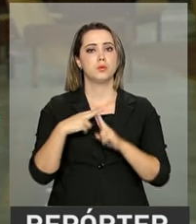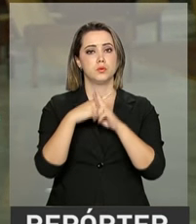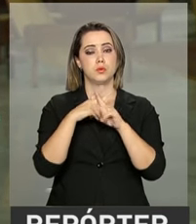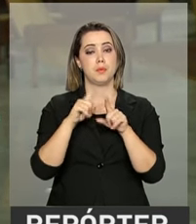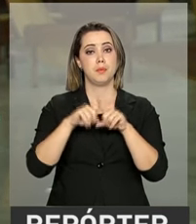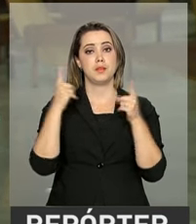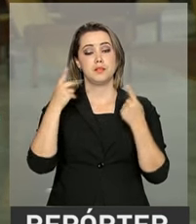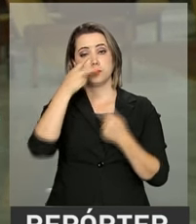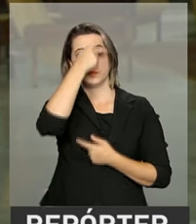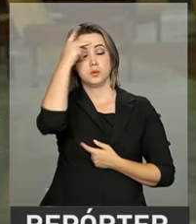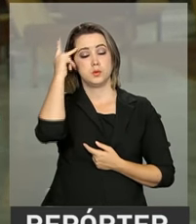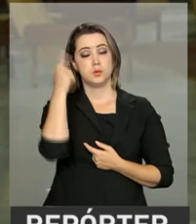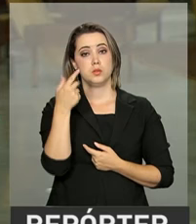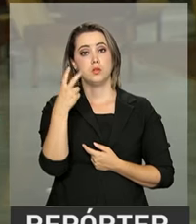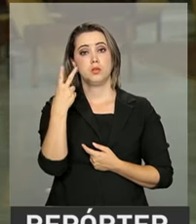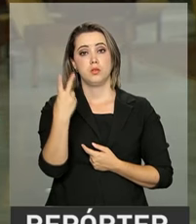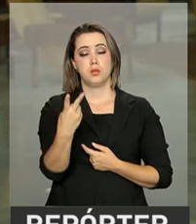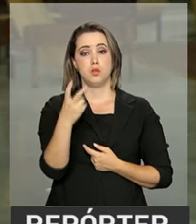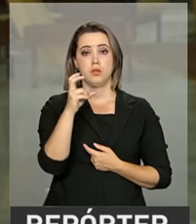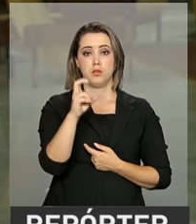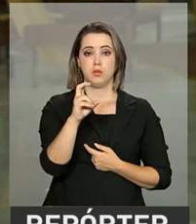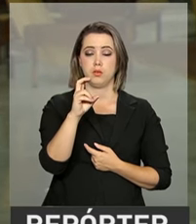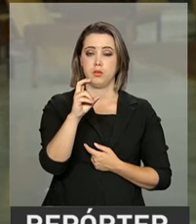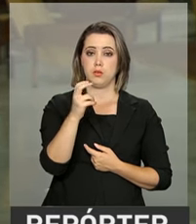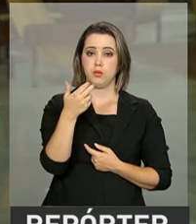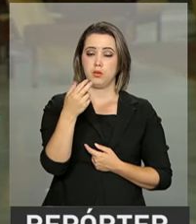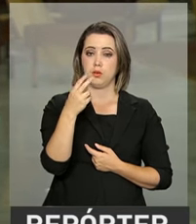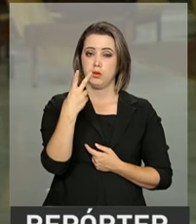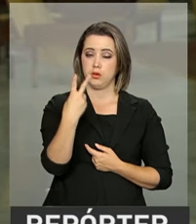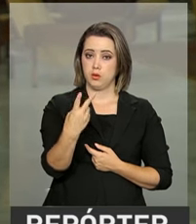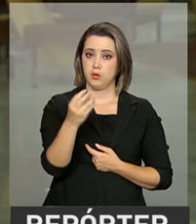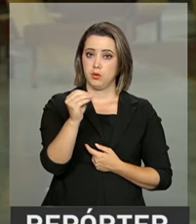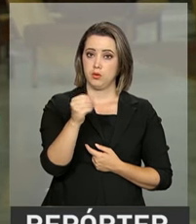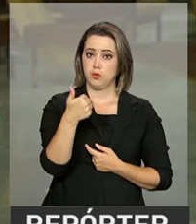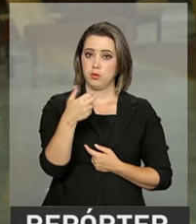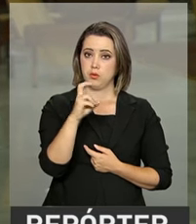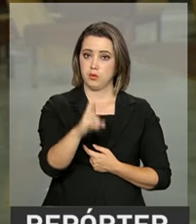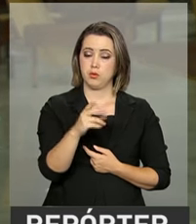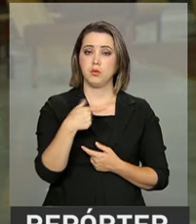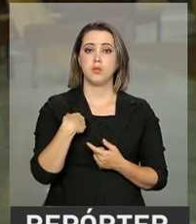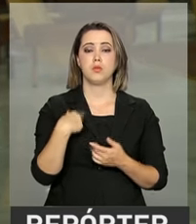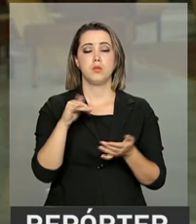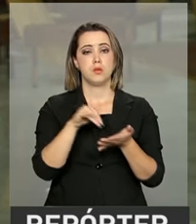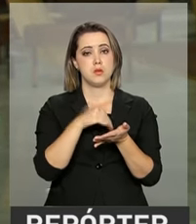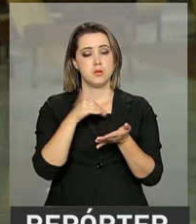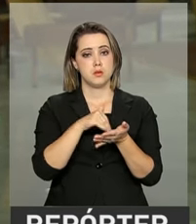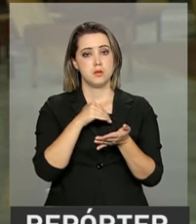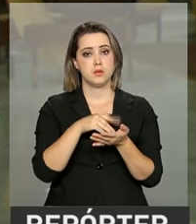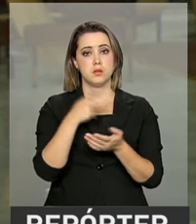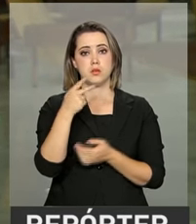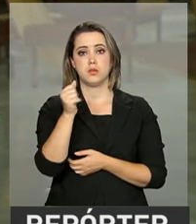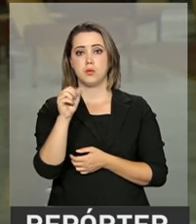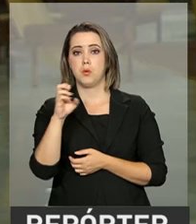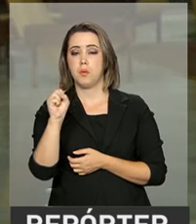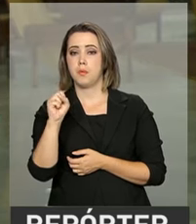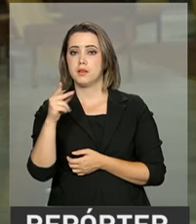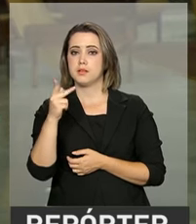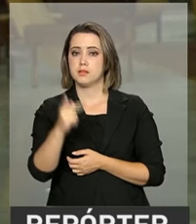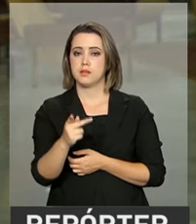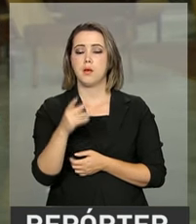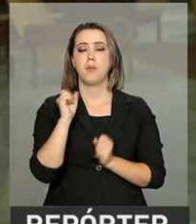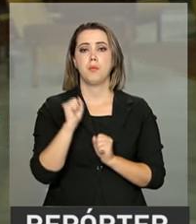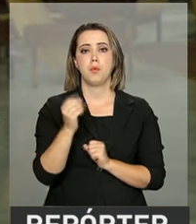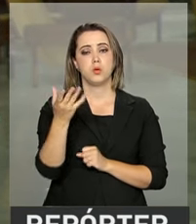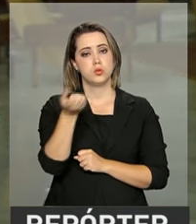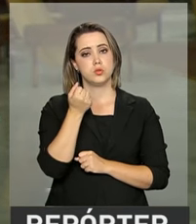Já quem em 2015 estava vinculado ao serviço público e inscrito no PASEP pode sacar esses valores